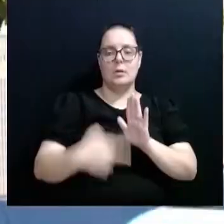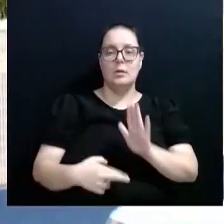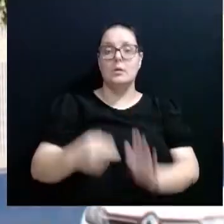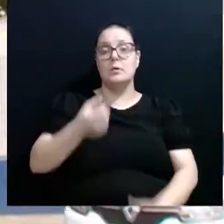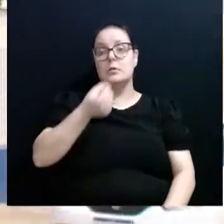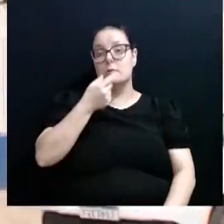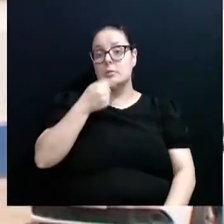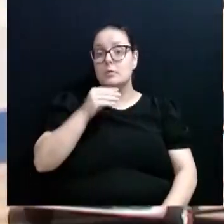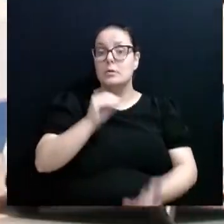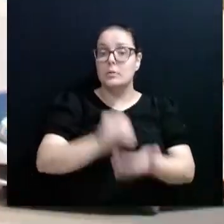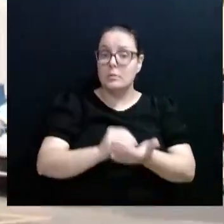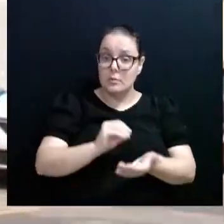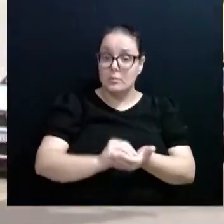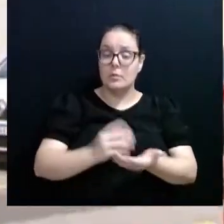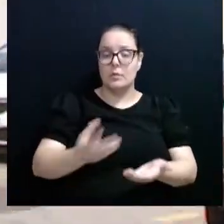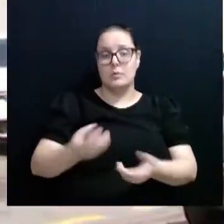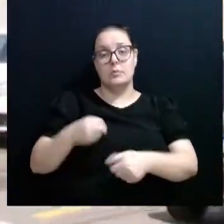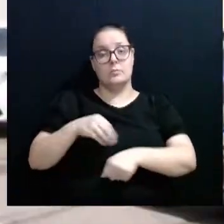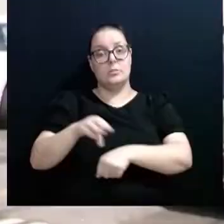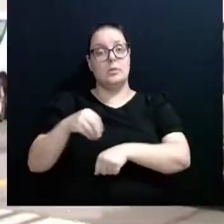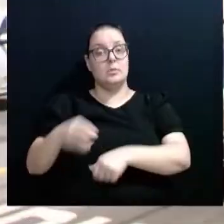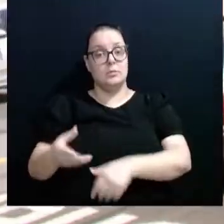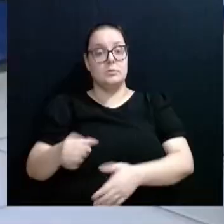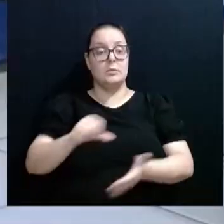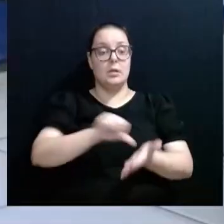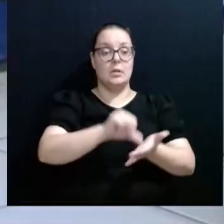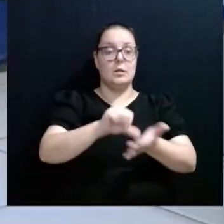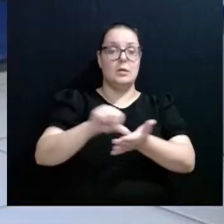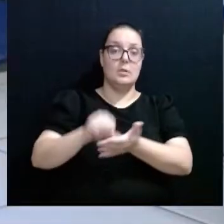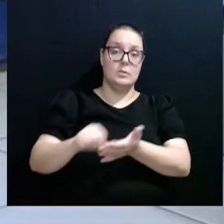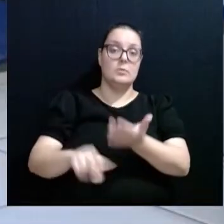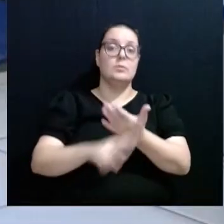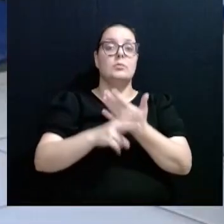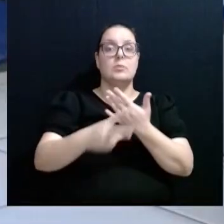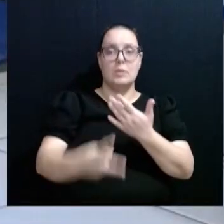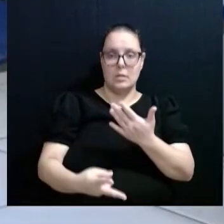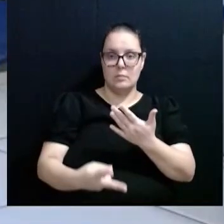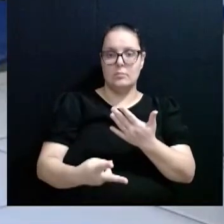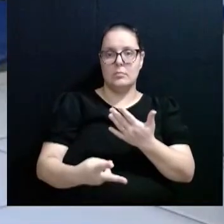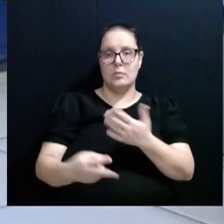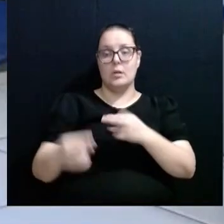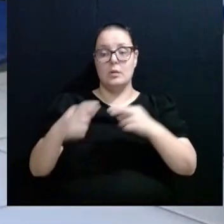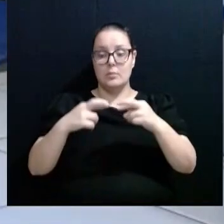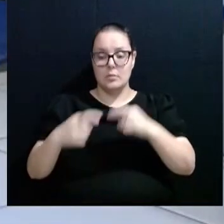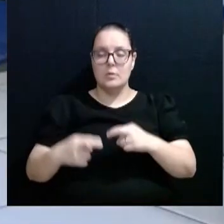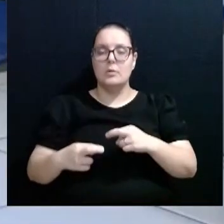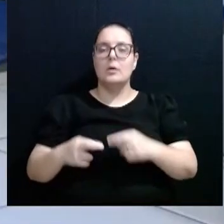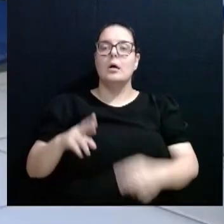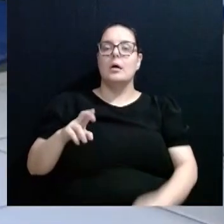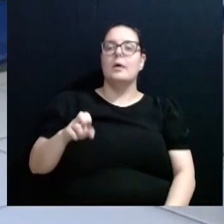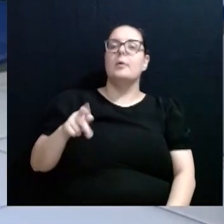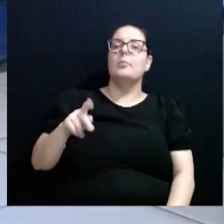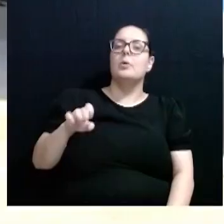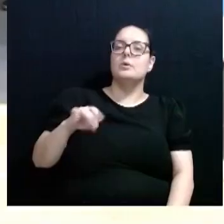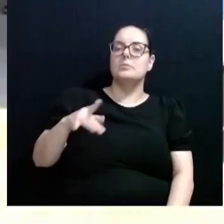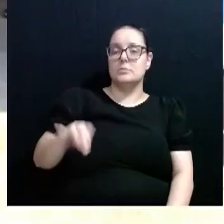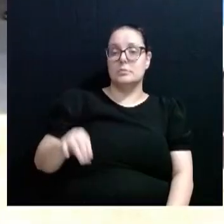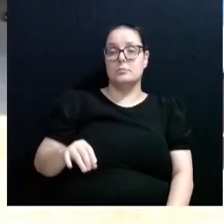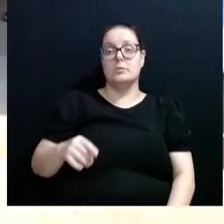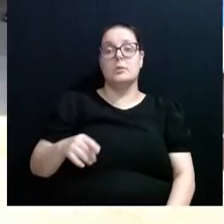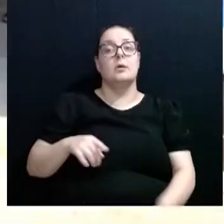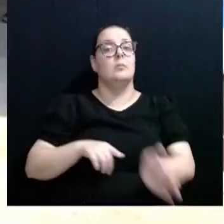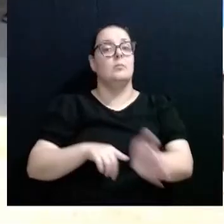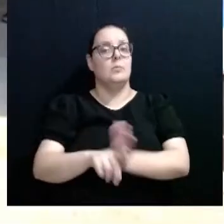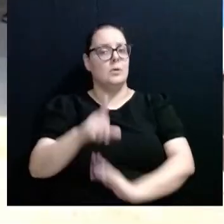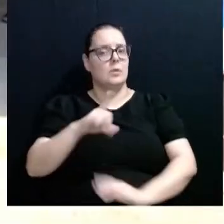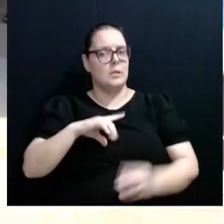falta, com indicação das unidades afetadas, a previsão de reposição e questiona se houve